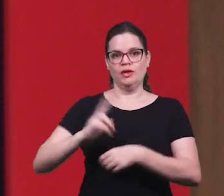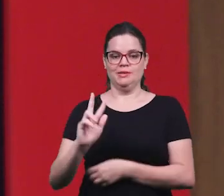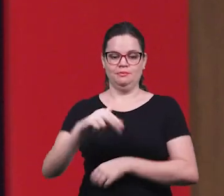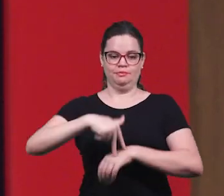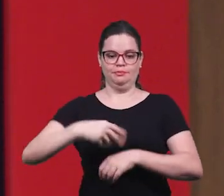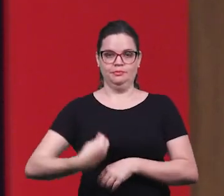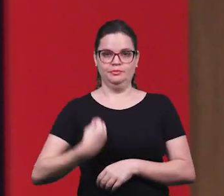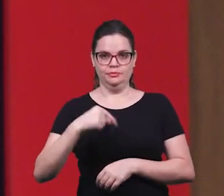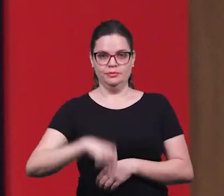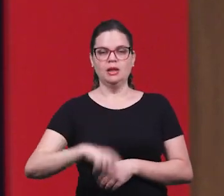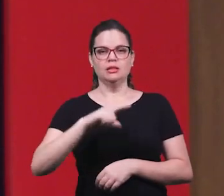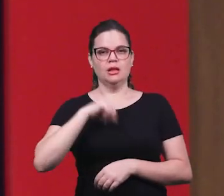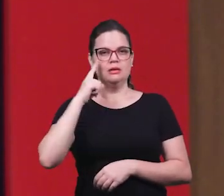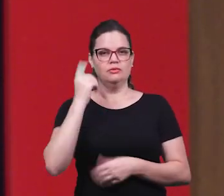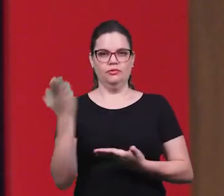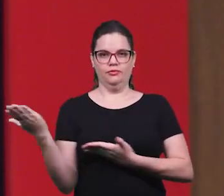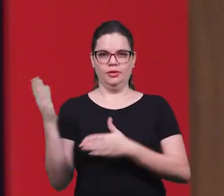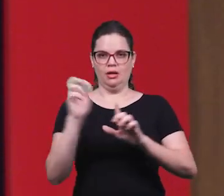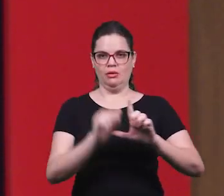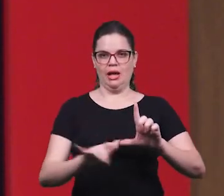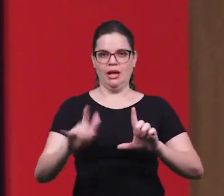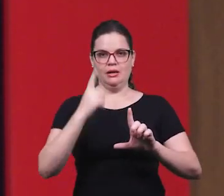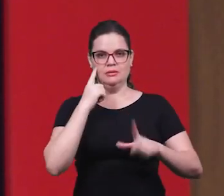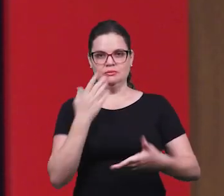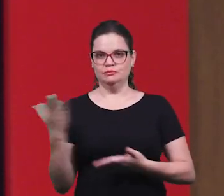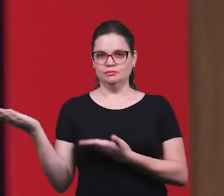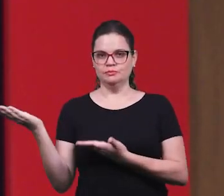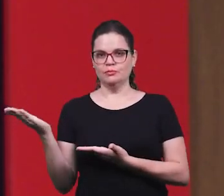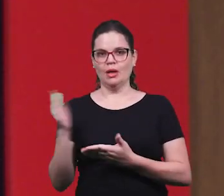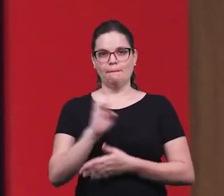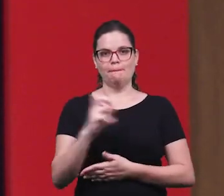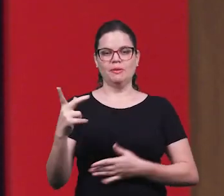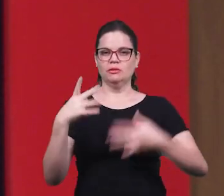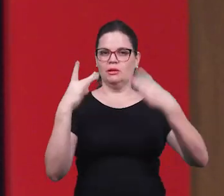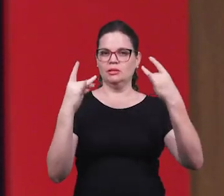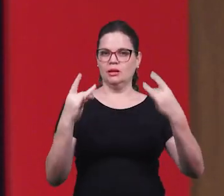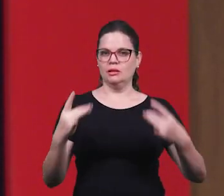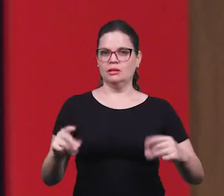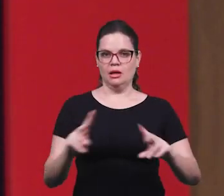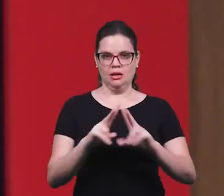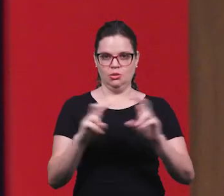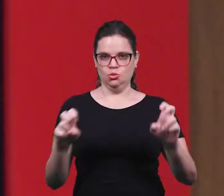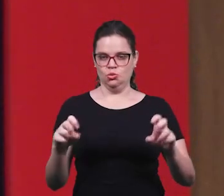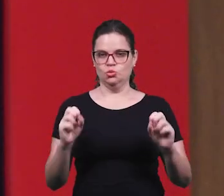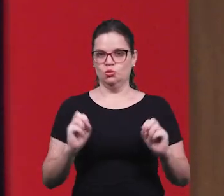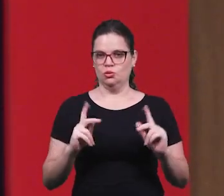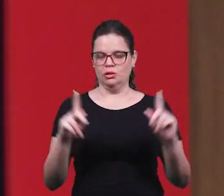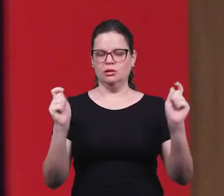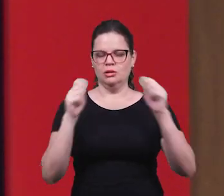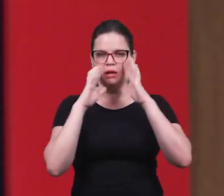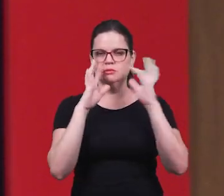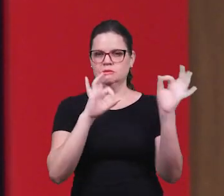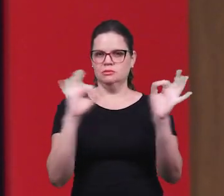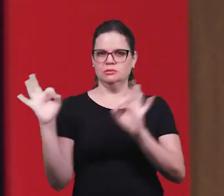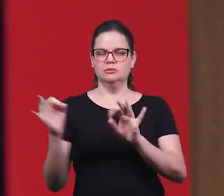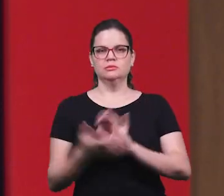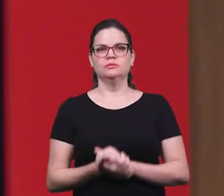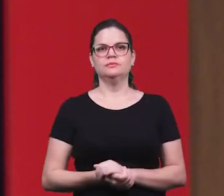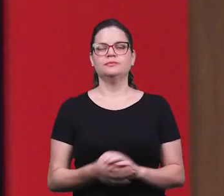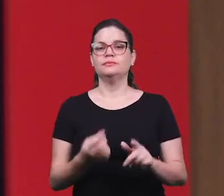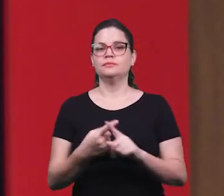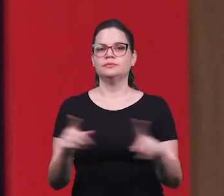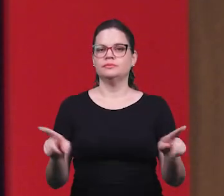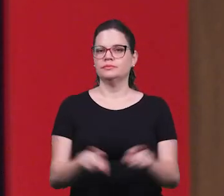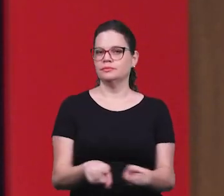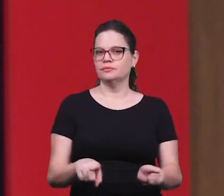assistir esse episódio que foi discutido detalhadamente sobre esse assunto. Mas também o professor Tiago